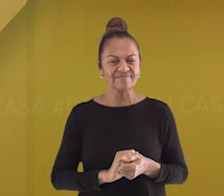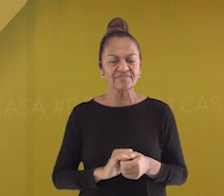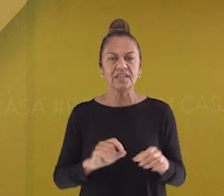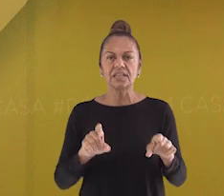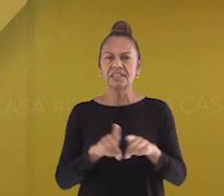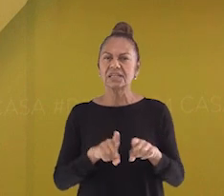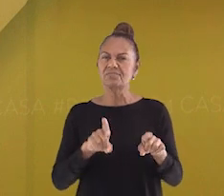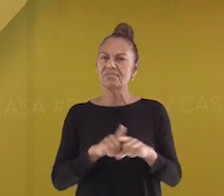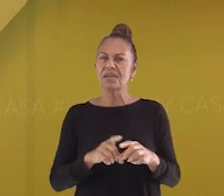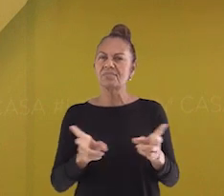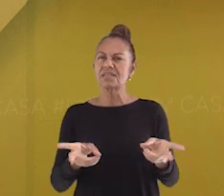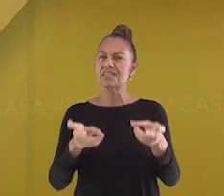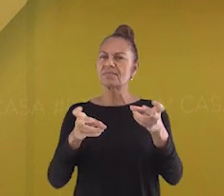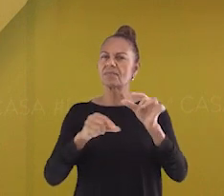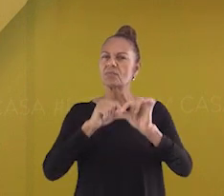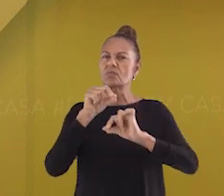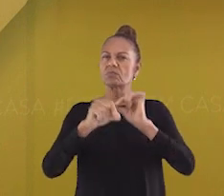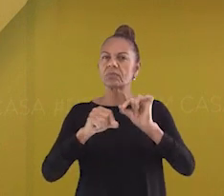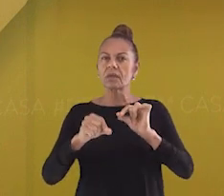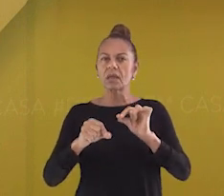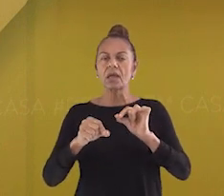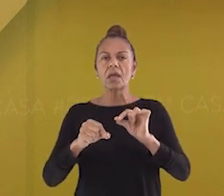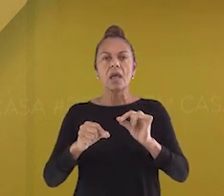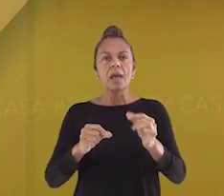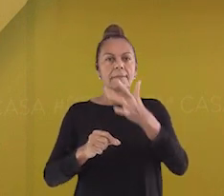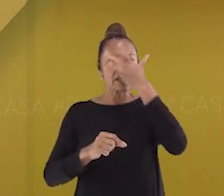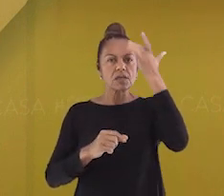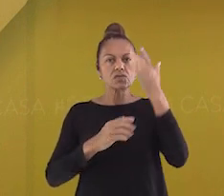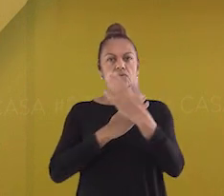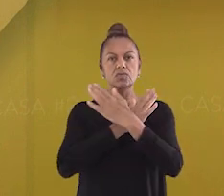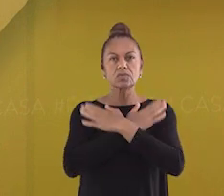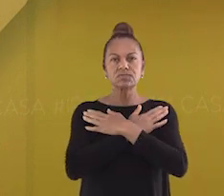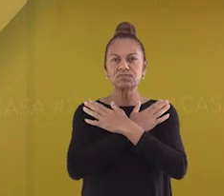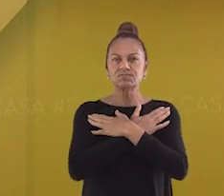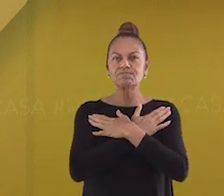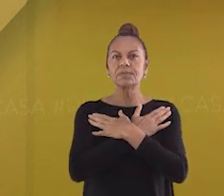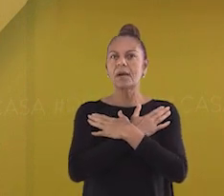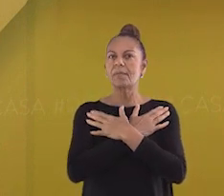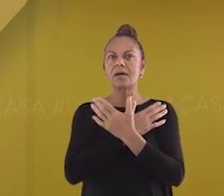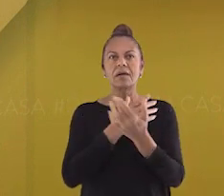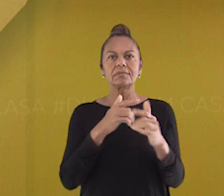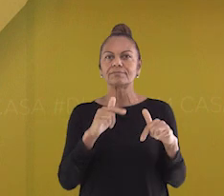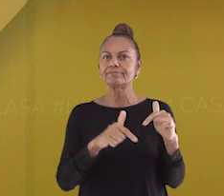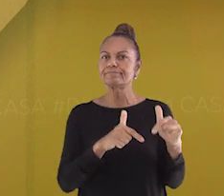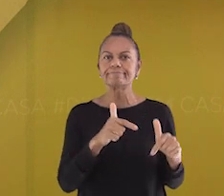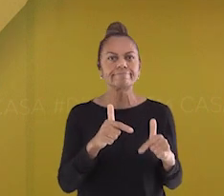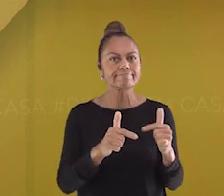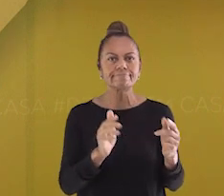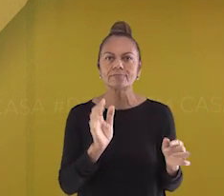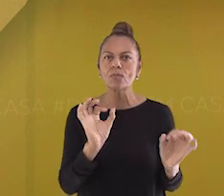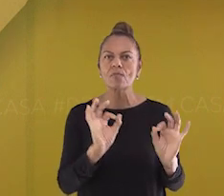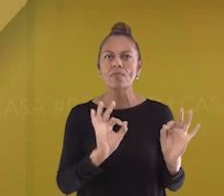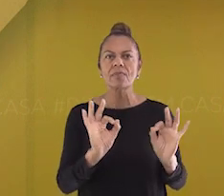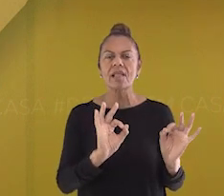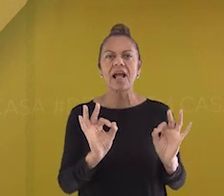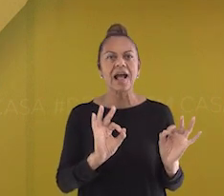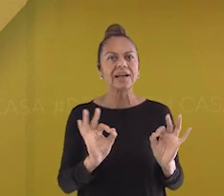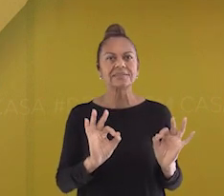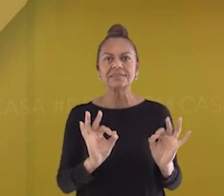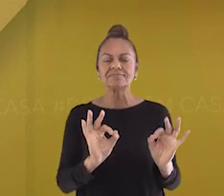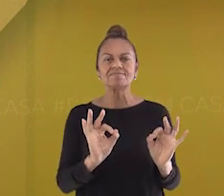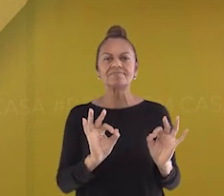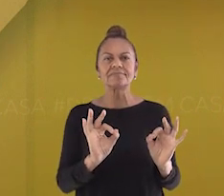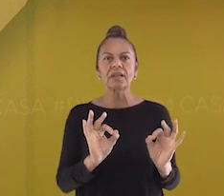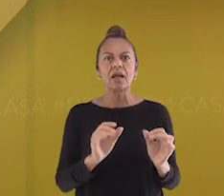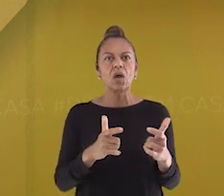nos últimos anos e principalmente durante a pandemia. E como isso impactou e ainda